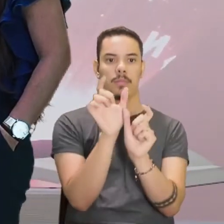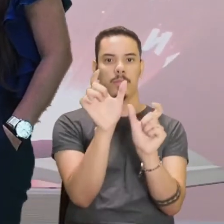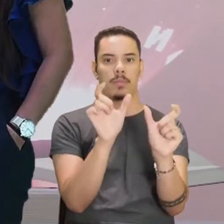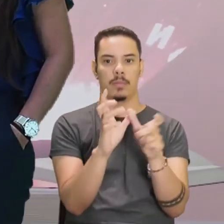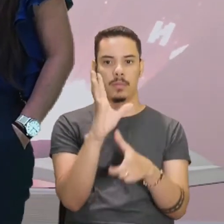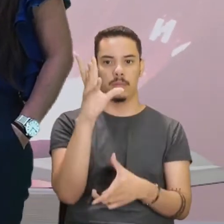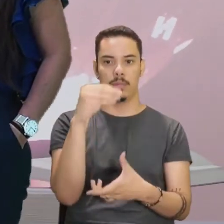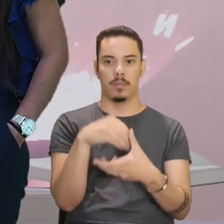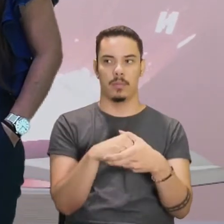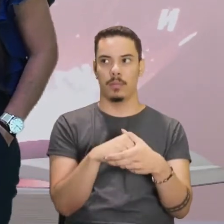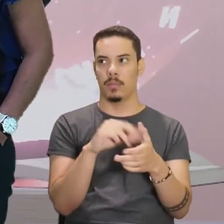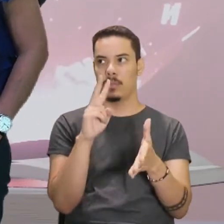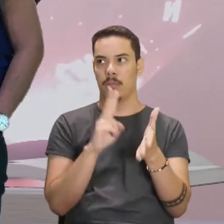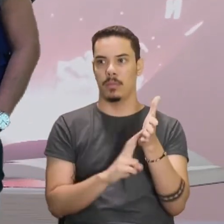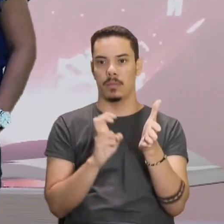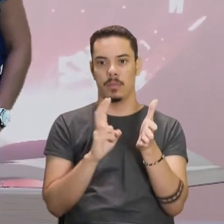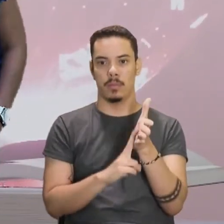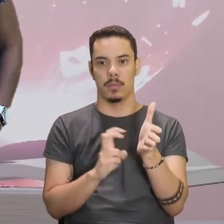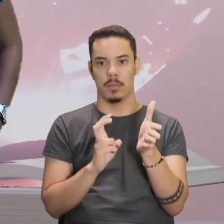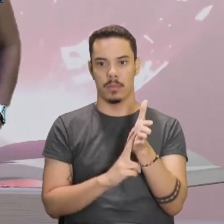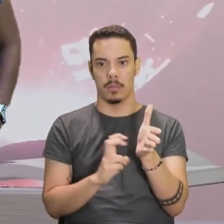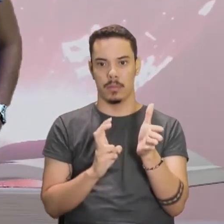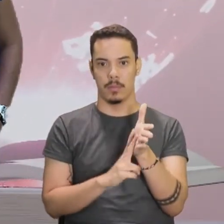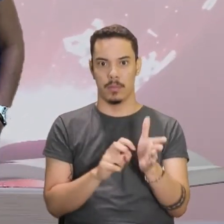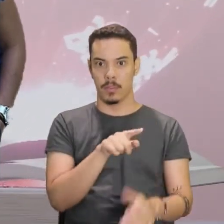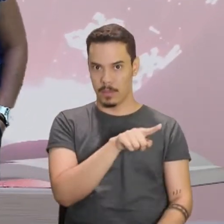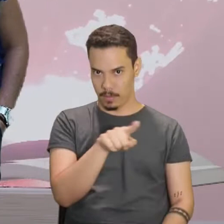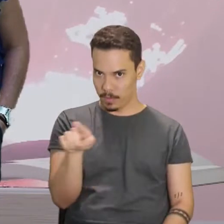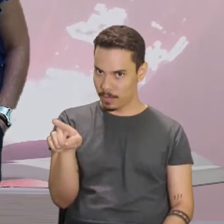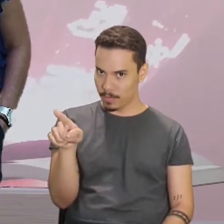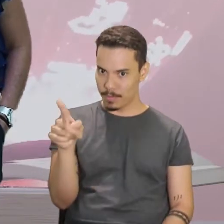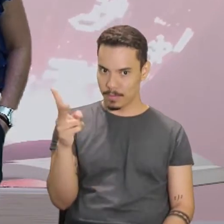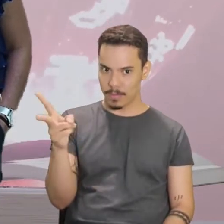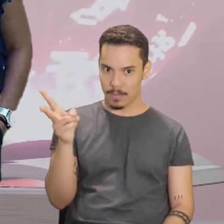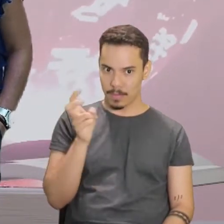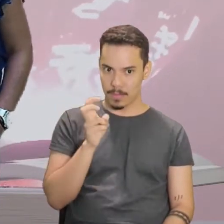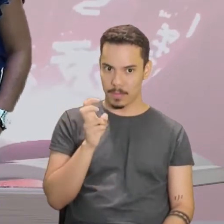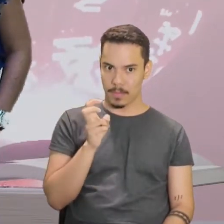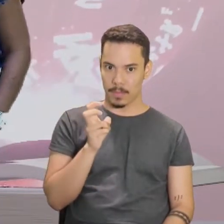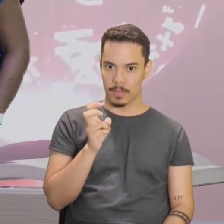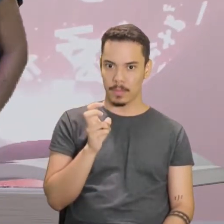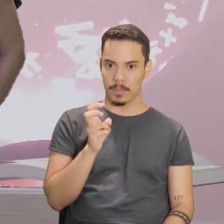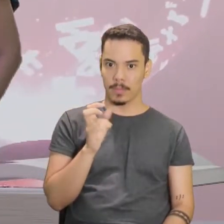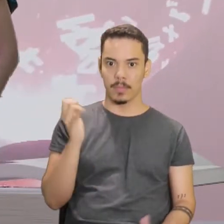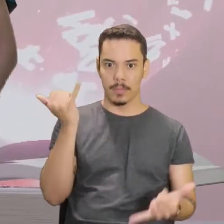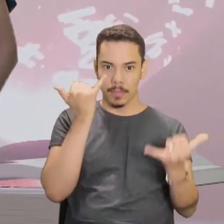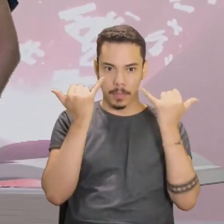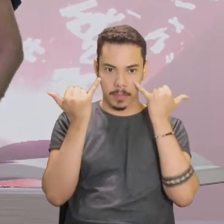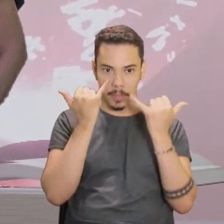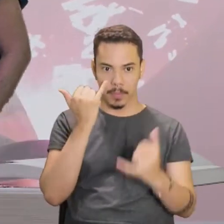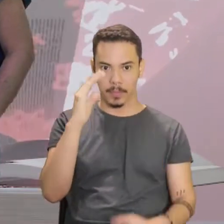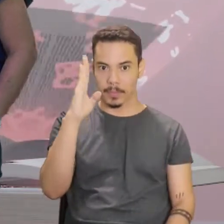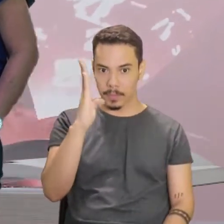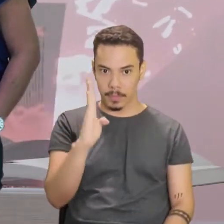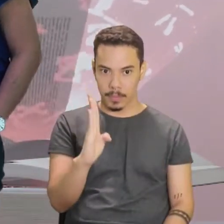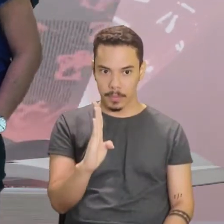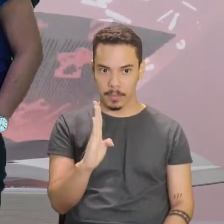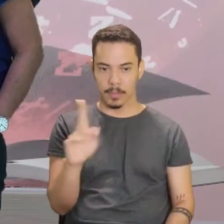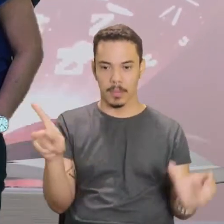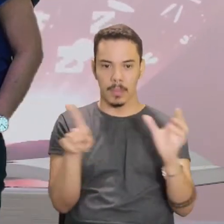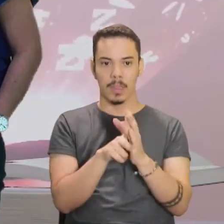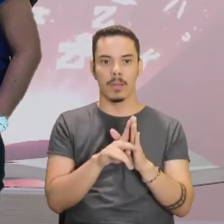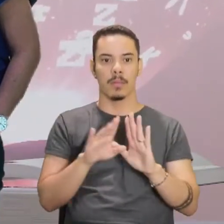do seu vocabulário. Beleza. Olha só, tá vendo? No caso do Brasil Quanta específico, informação! no caso do Brasil específico,